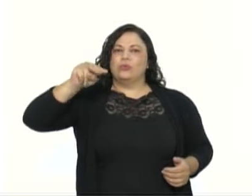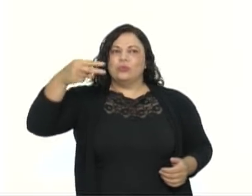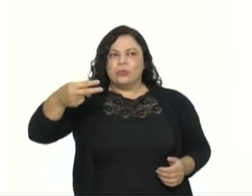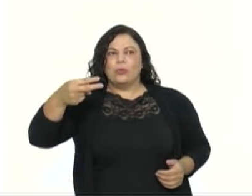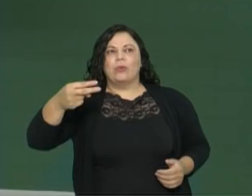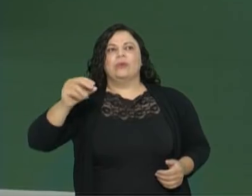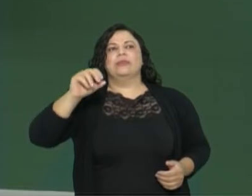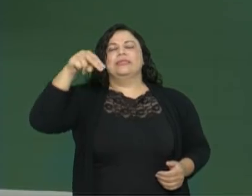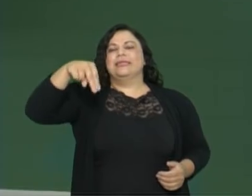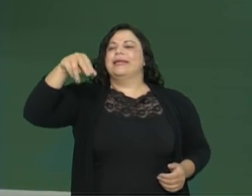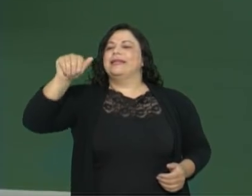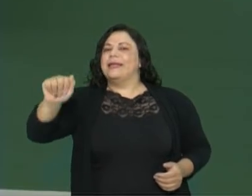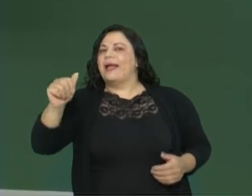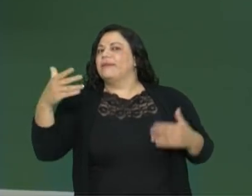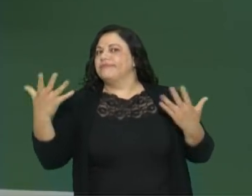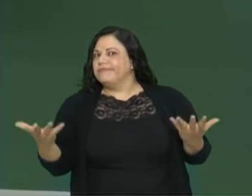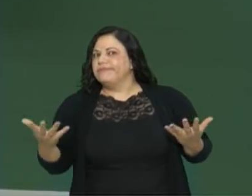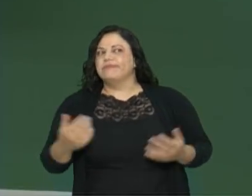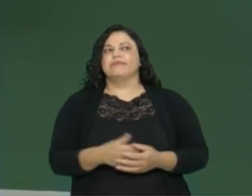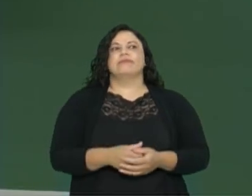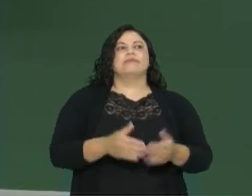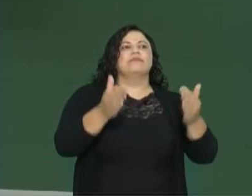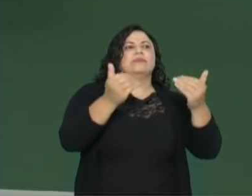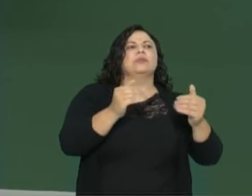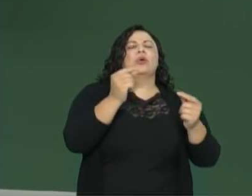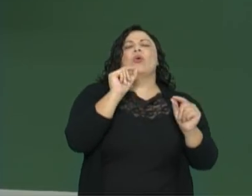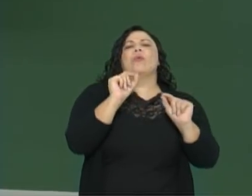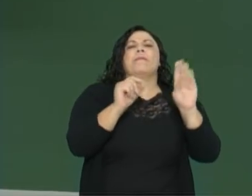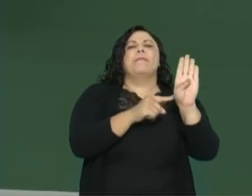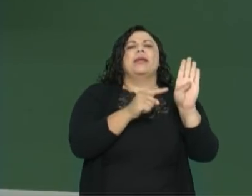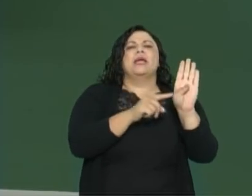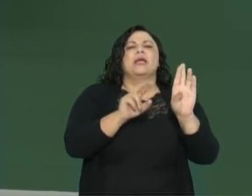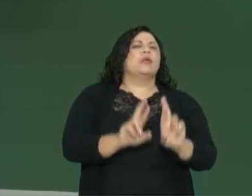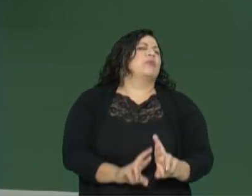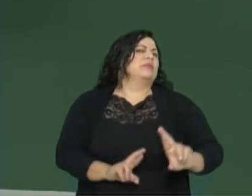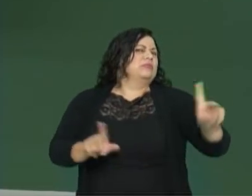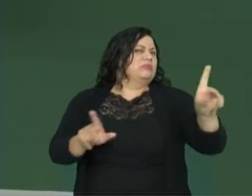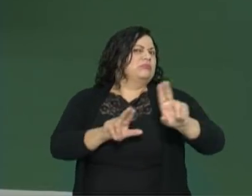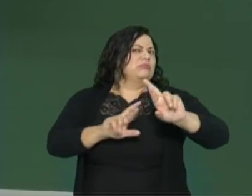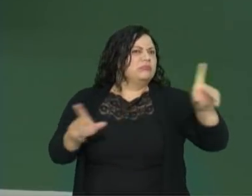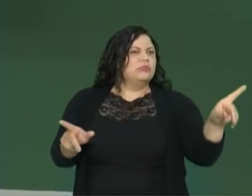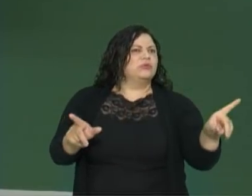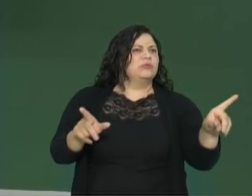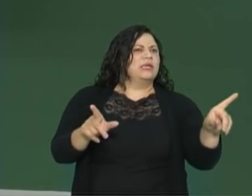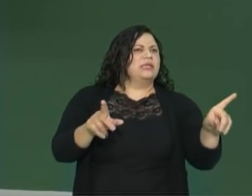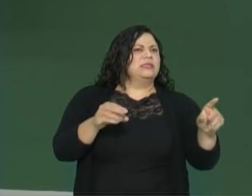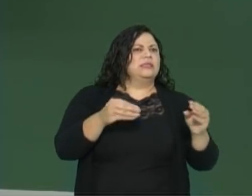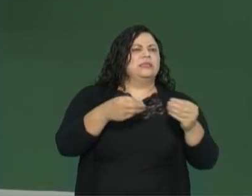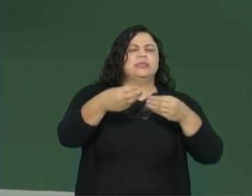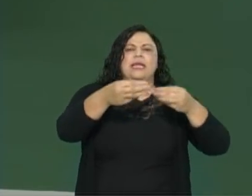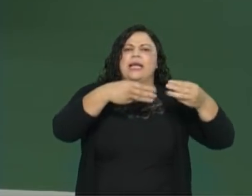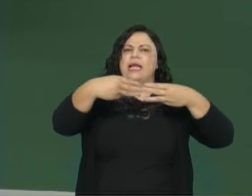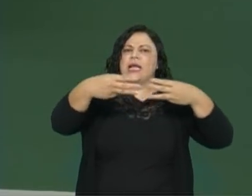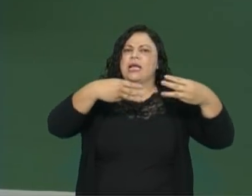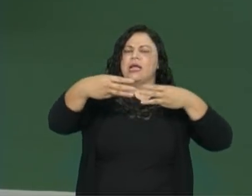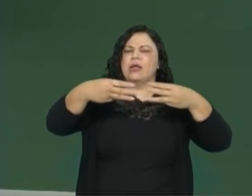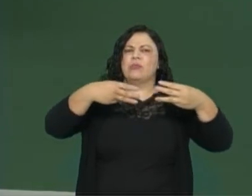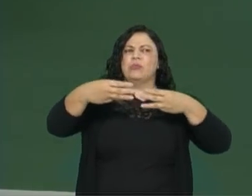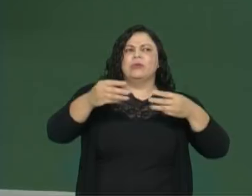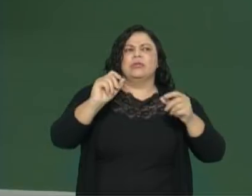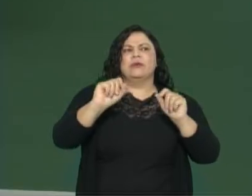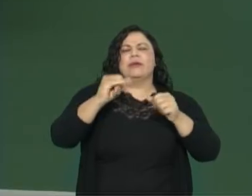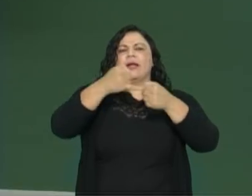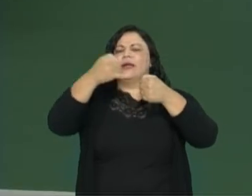metálico. Depois, qual é a diferença entre substância molecular e substância